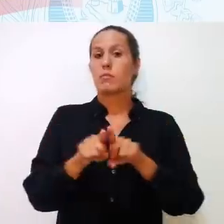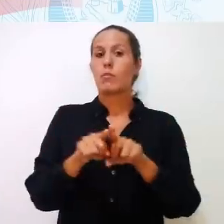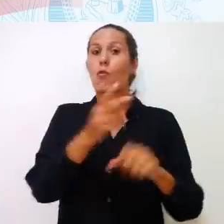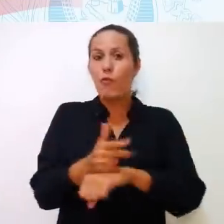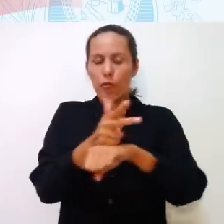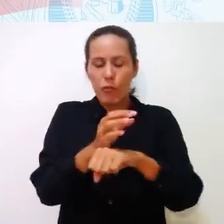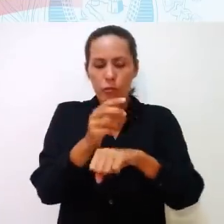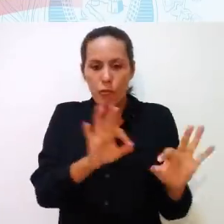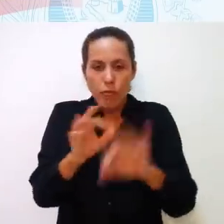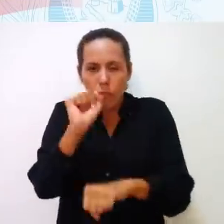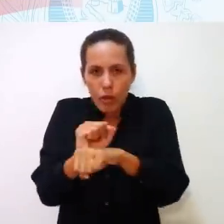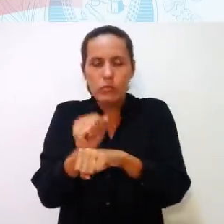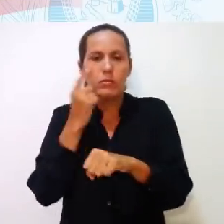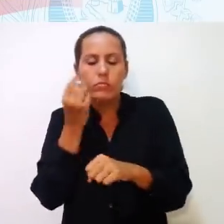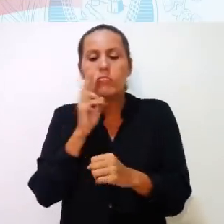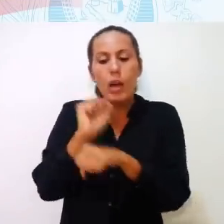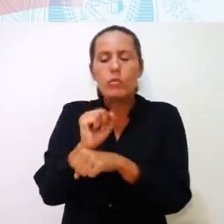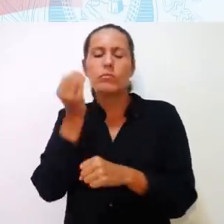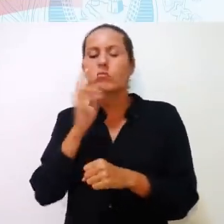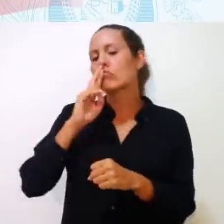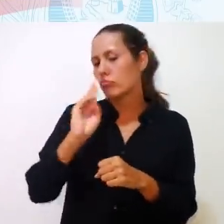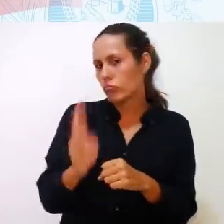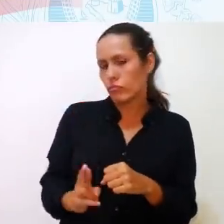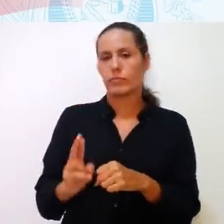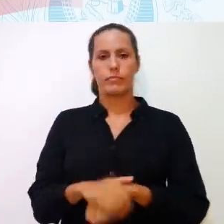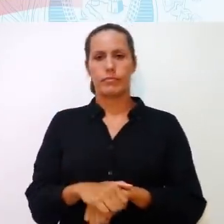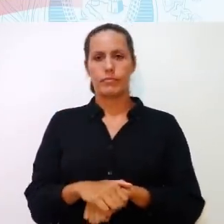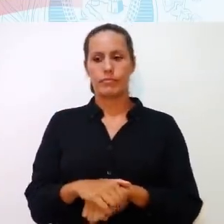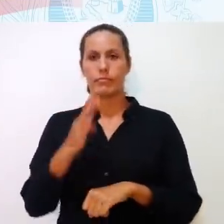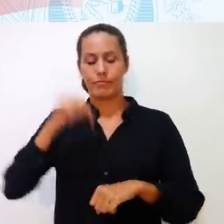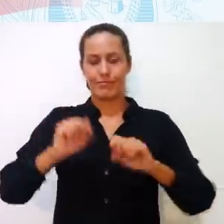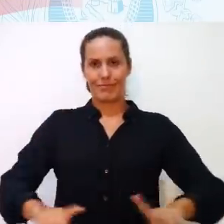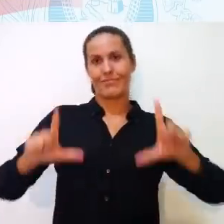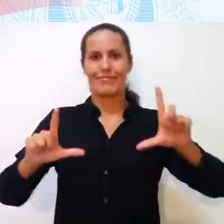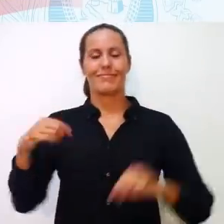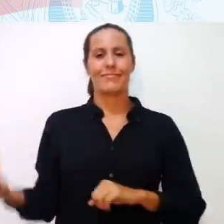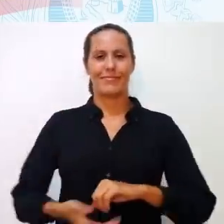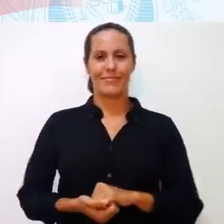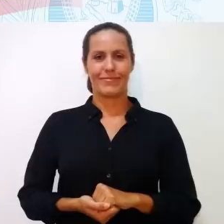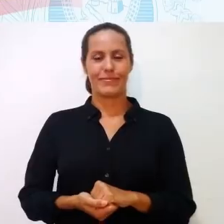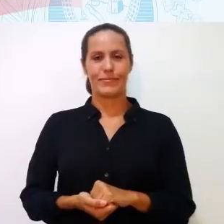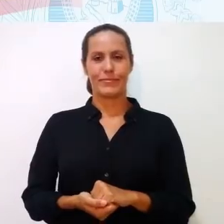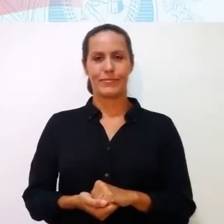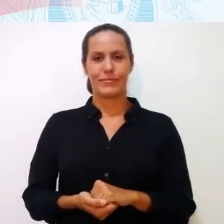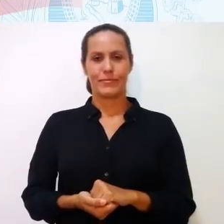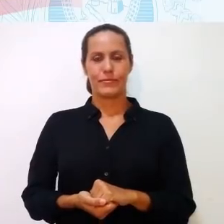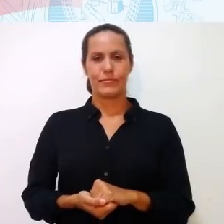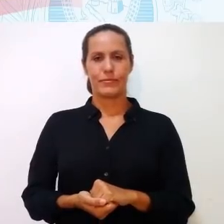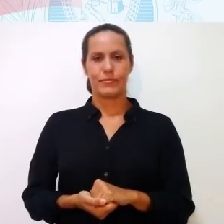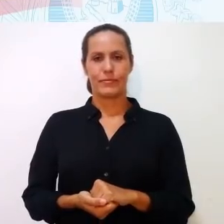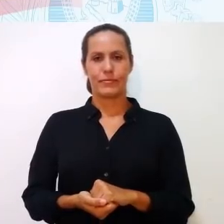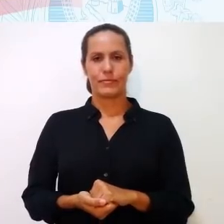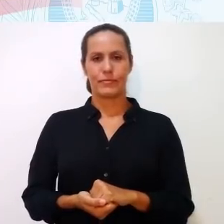uma pausa no vídeo para responder as questões que a gente está propondo para vocês. Elas vão aparecer agora na sua tela.